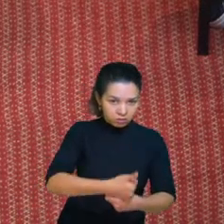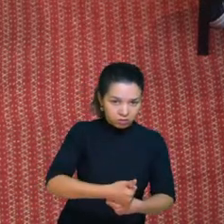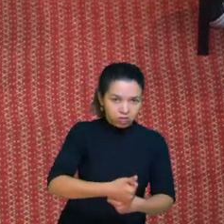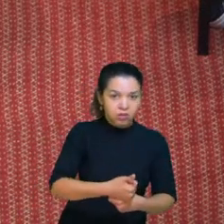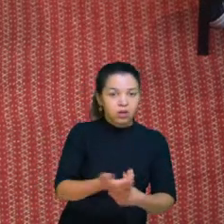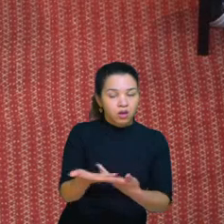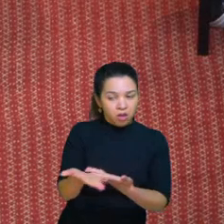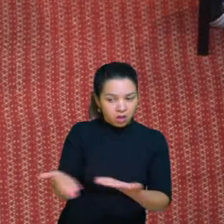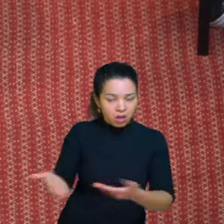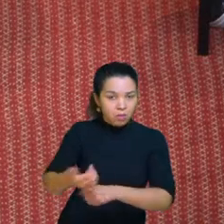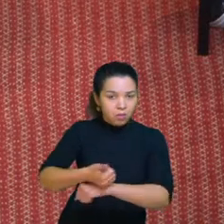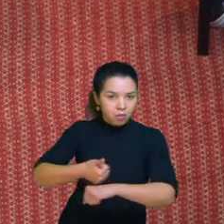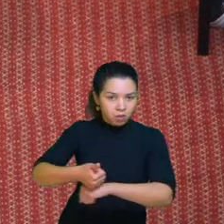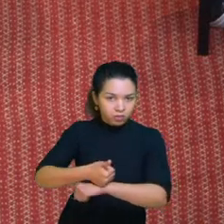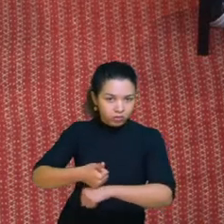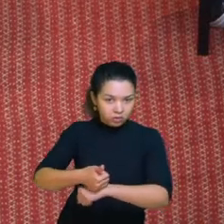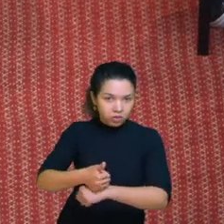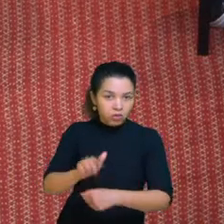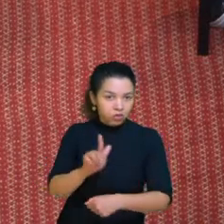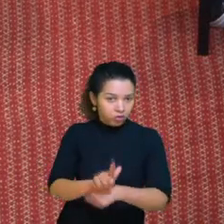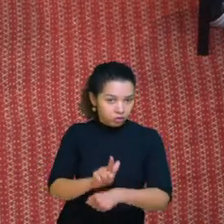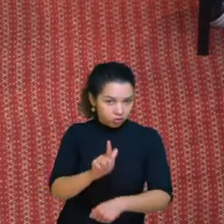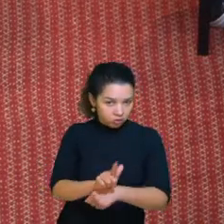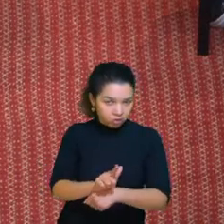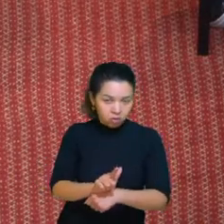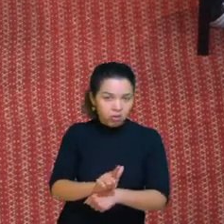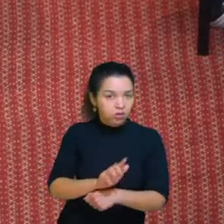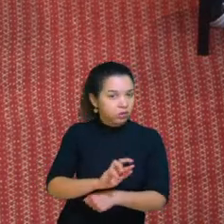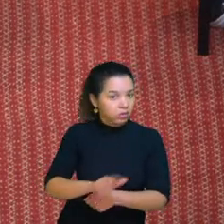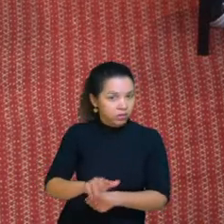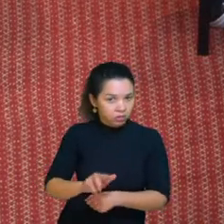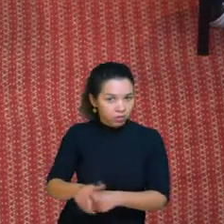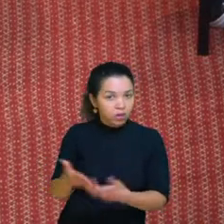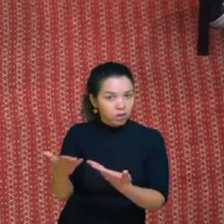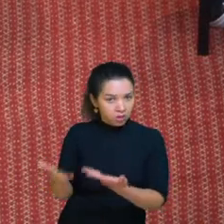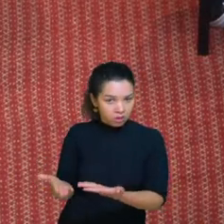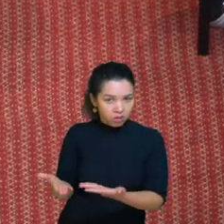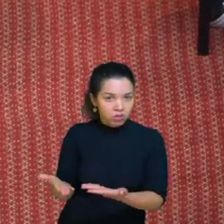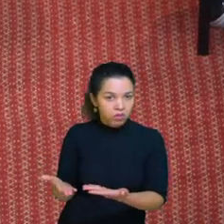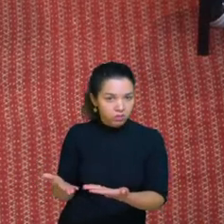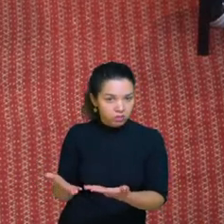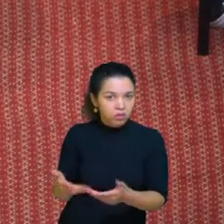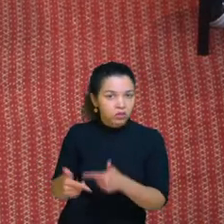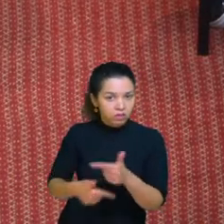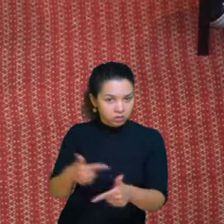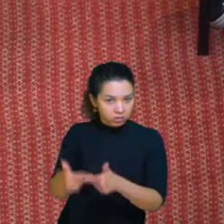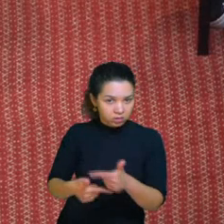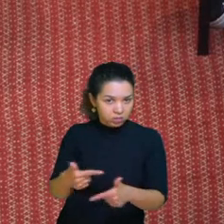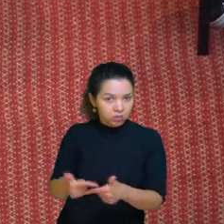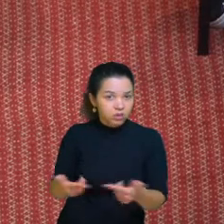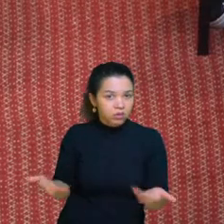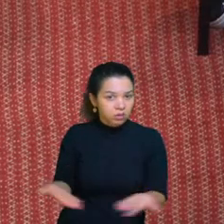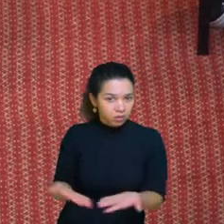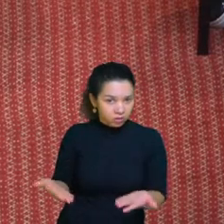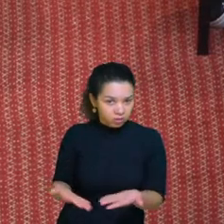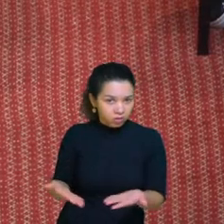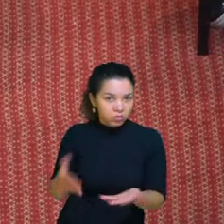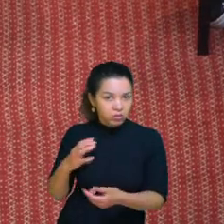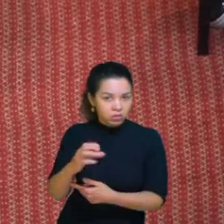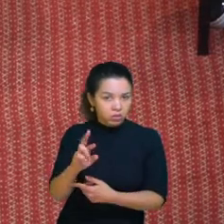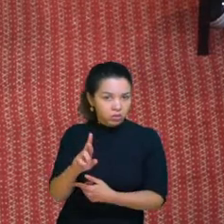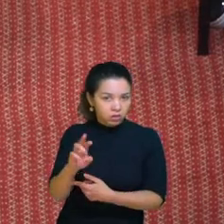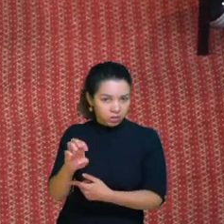profissionais não como gestores mas esses que estão lotados que estão atuando atualmente junto a uma é por